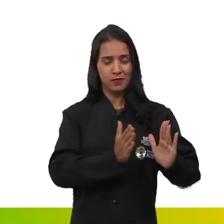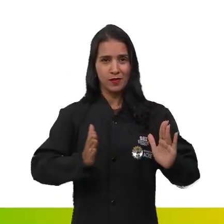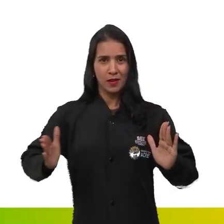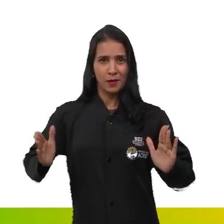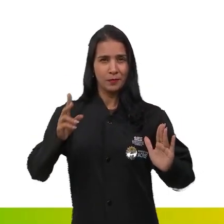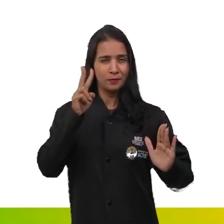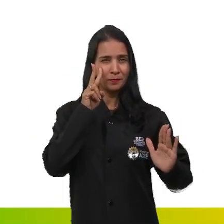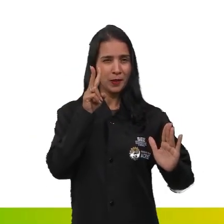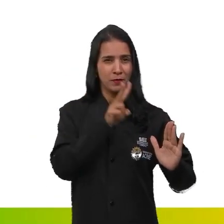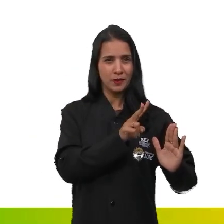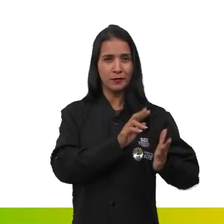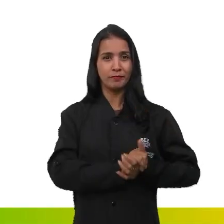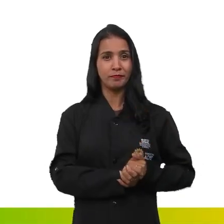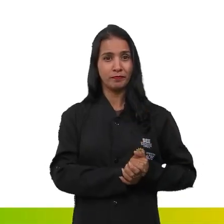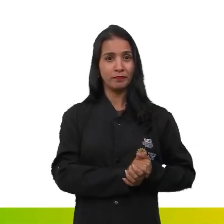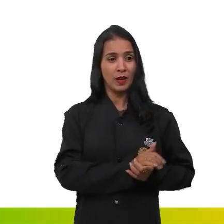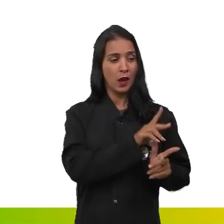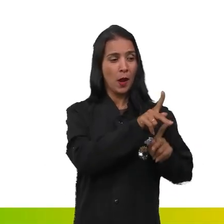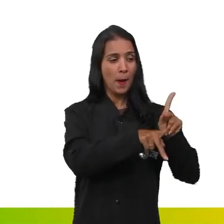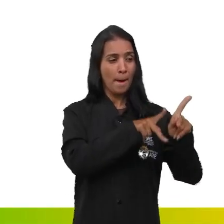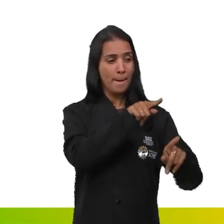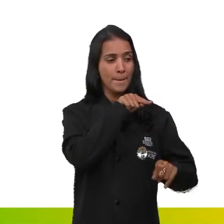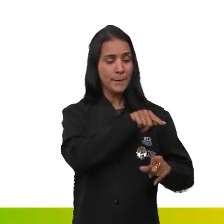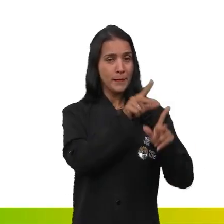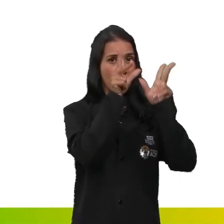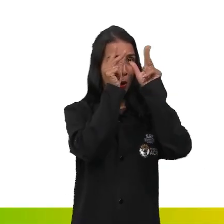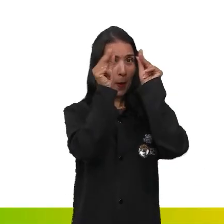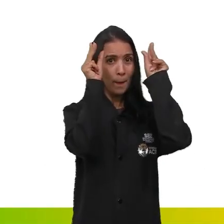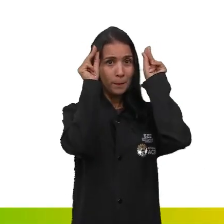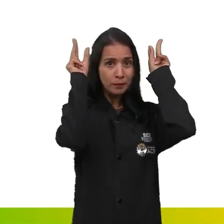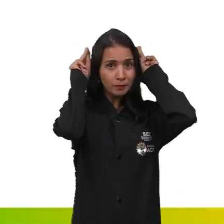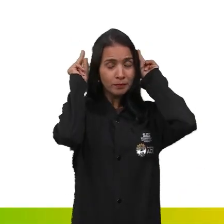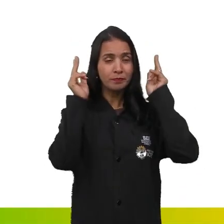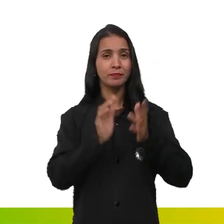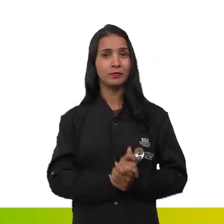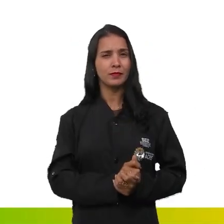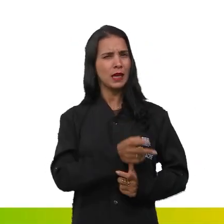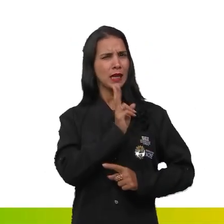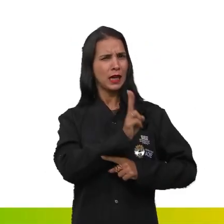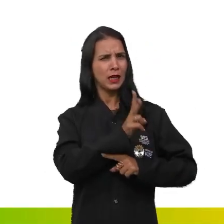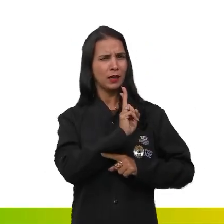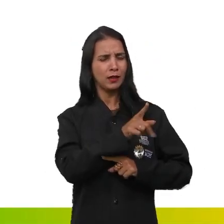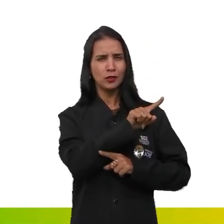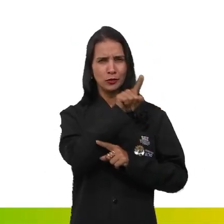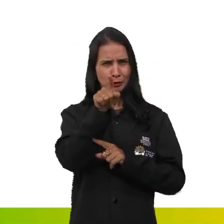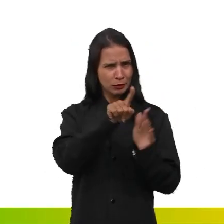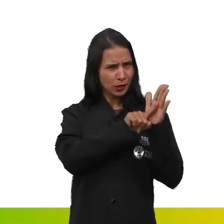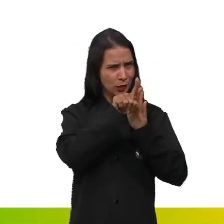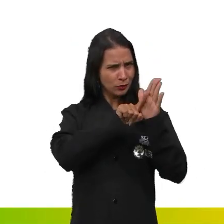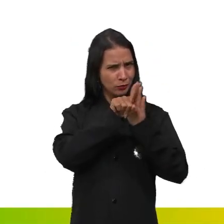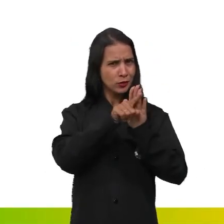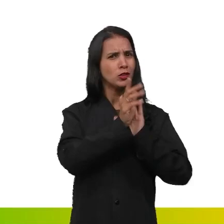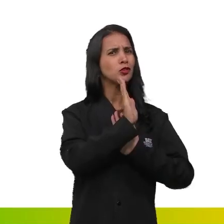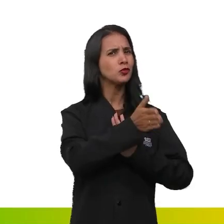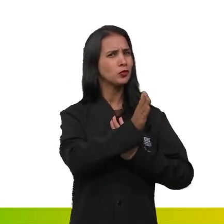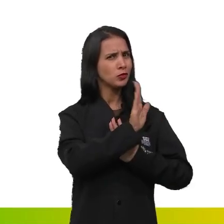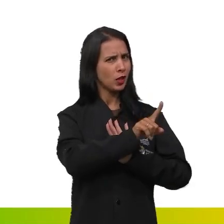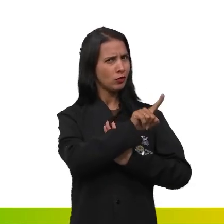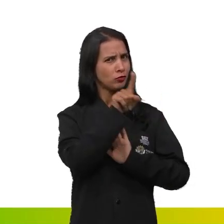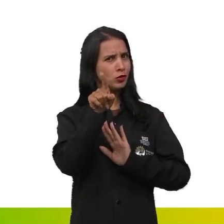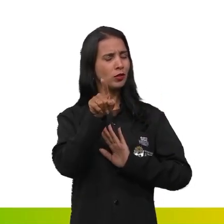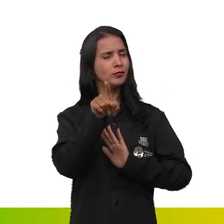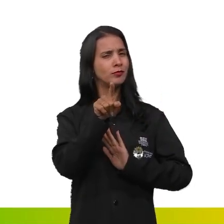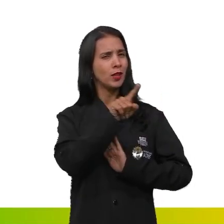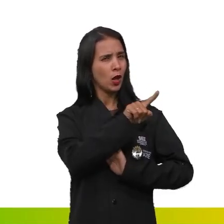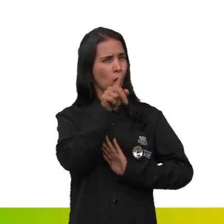gregos, a civilização grega. A civilização grega você sempre estudou e aqui eu quero relembrar em vocês